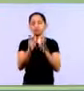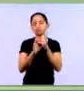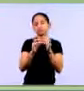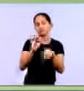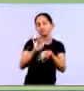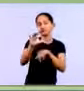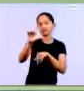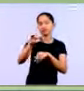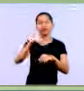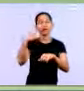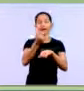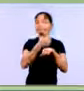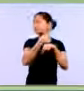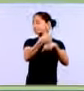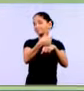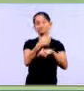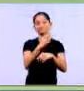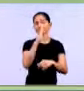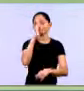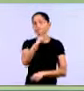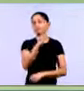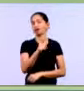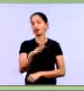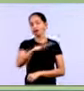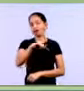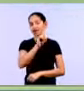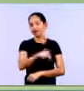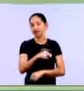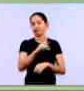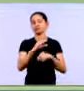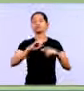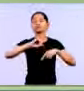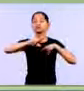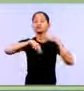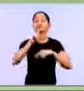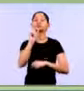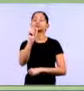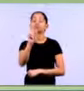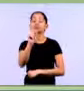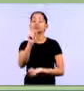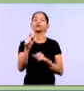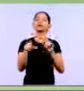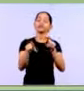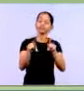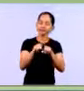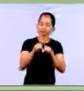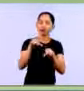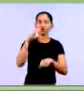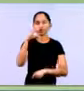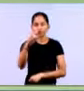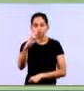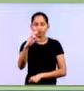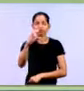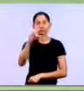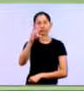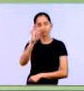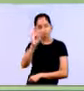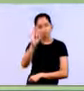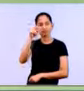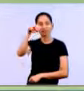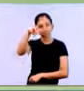lei máxima que trata sobre os tributos. Depois dela, nós temos o Código Tributário Nacional,